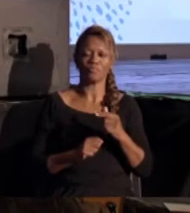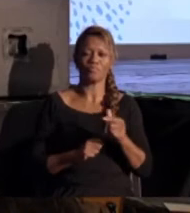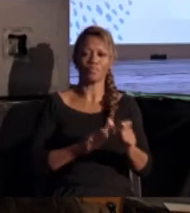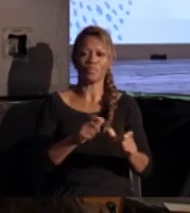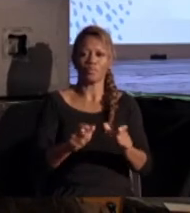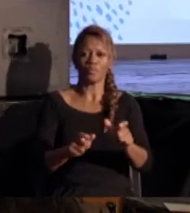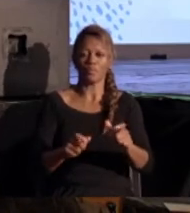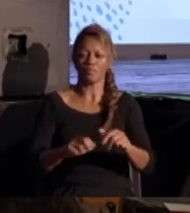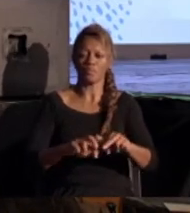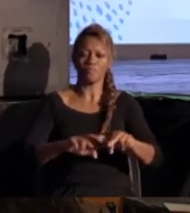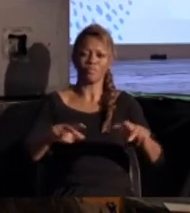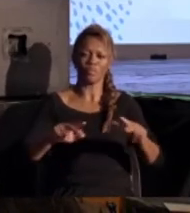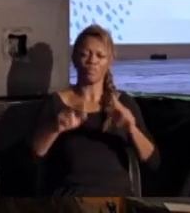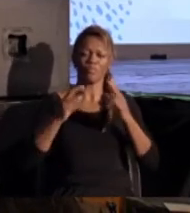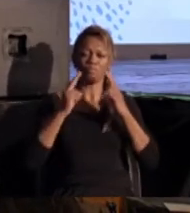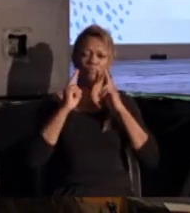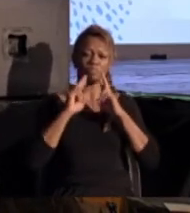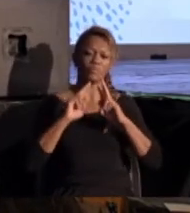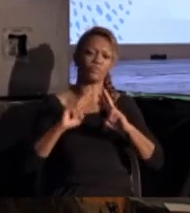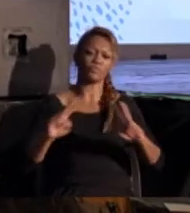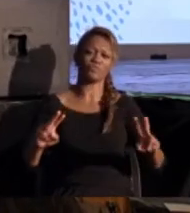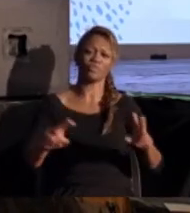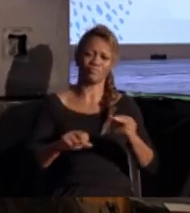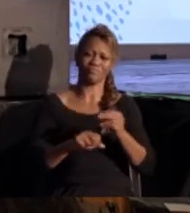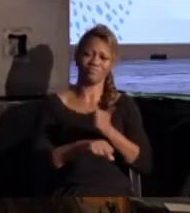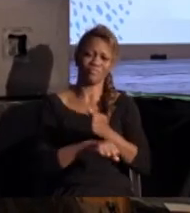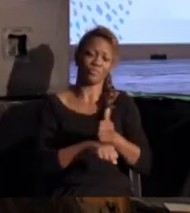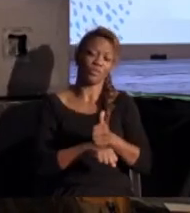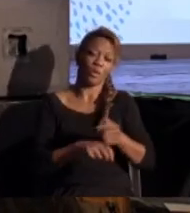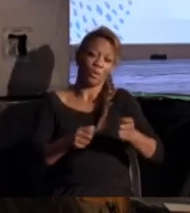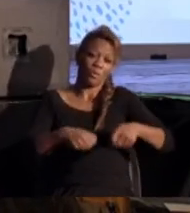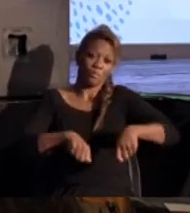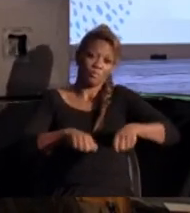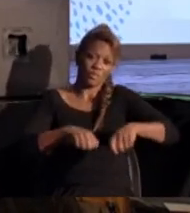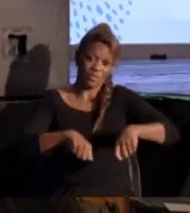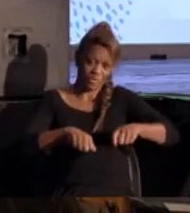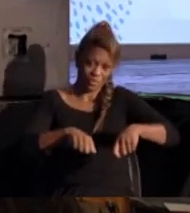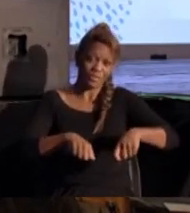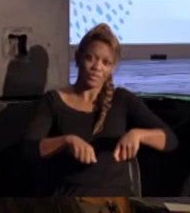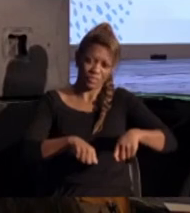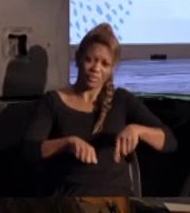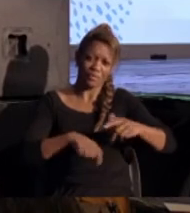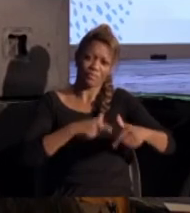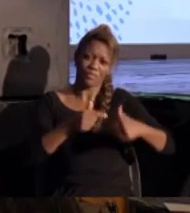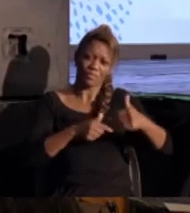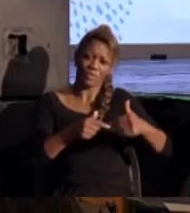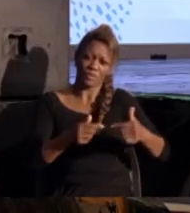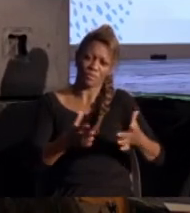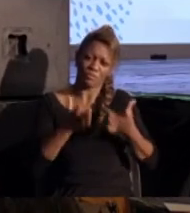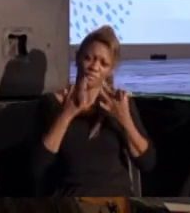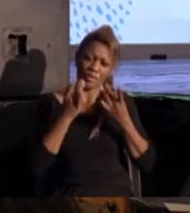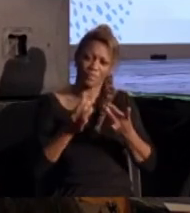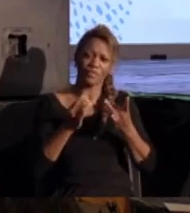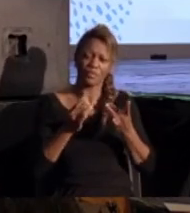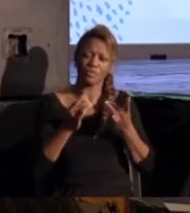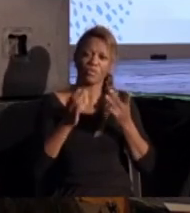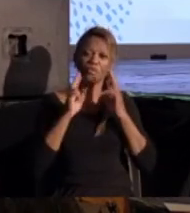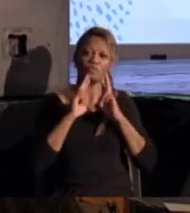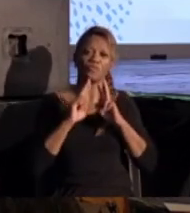eu via coisas, e eu sentia necessidade de trabalhar aquilo, de perceber aquilo, de entender